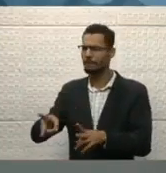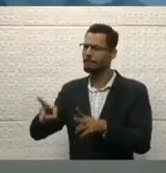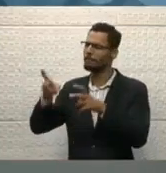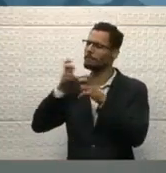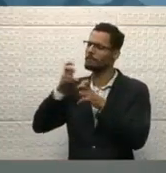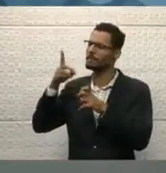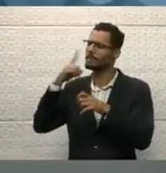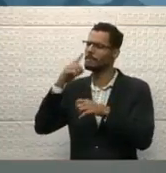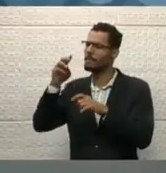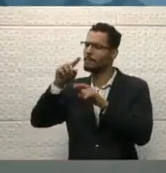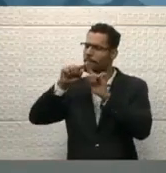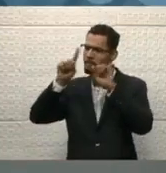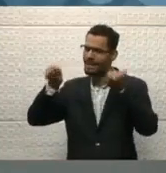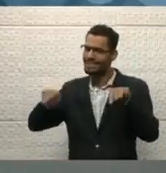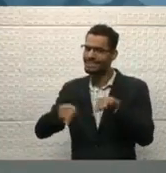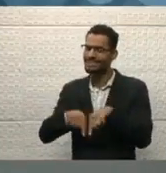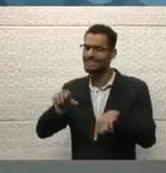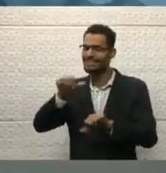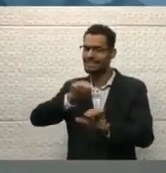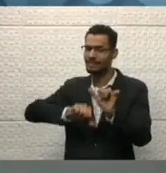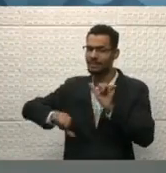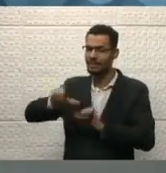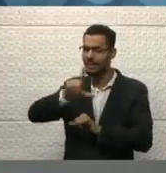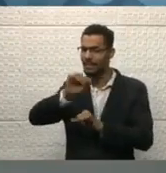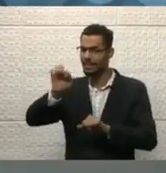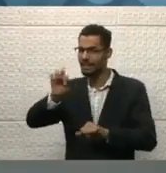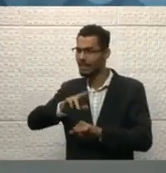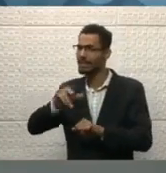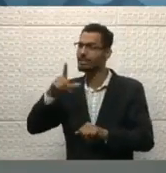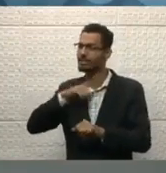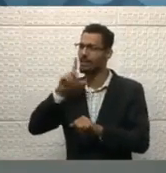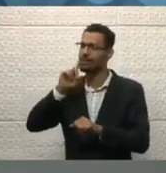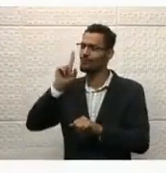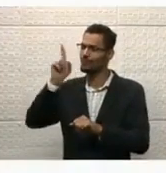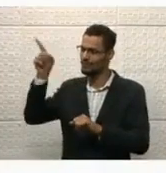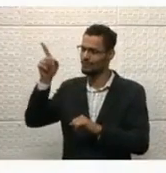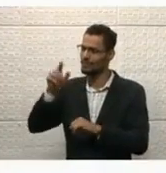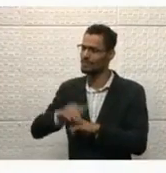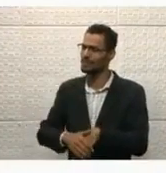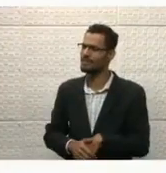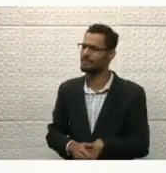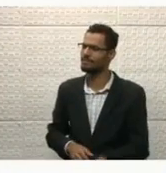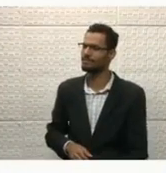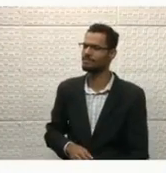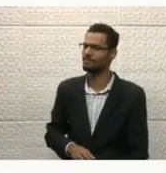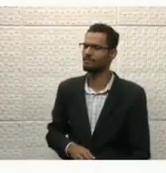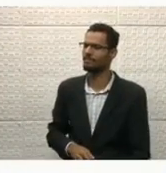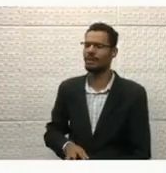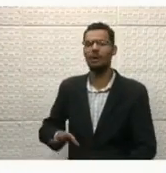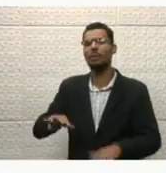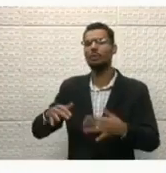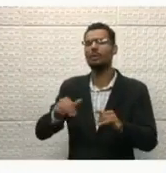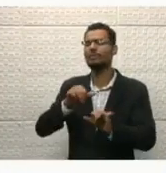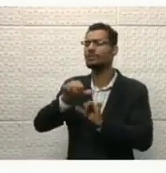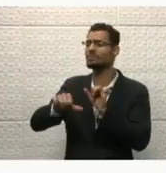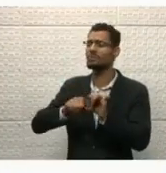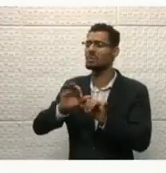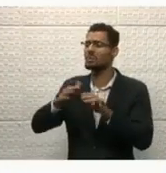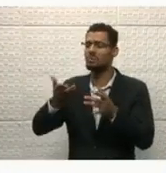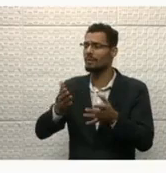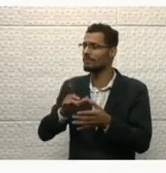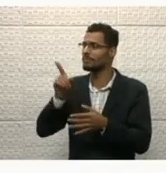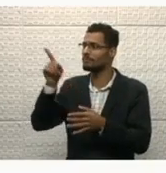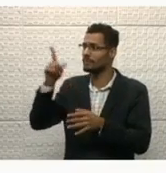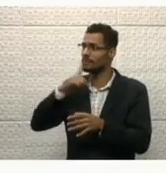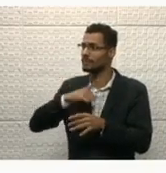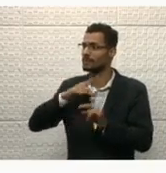identificar matriz canônica de transformação linear. Então, acompanhe no quadro qual é a transformação a ser avaliada.